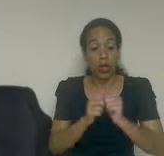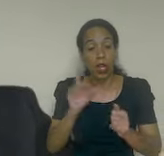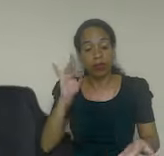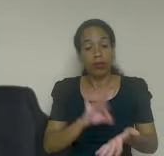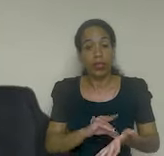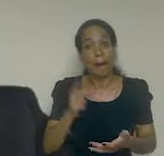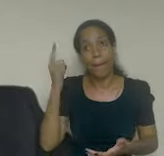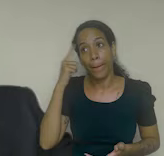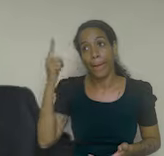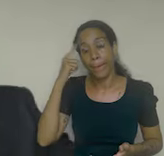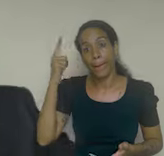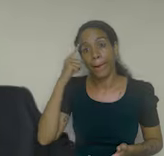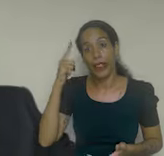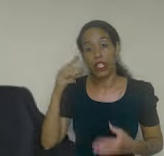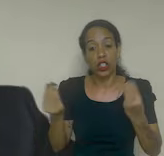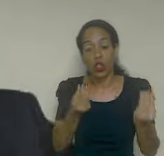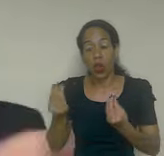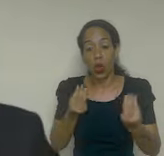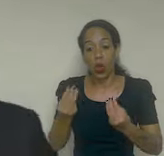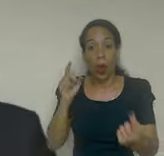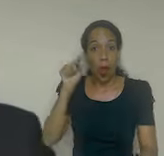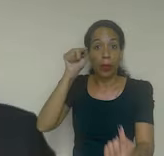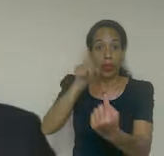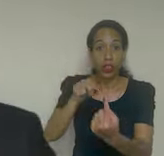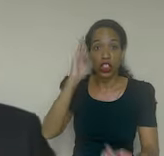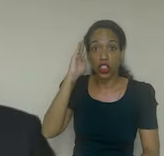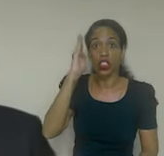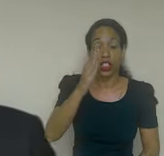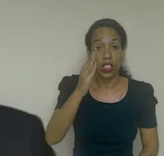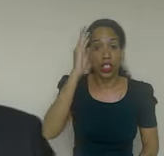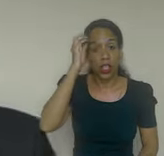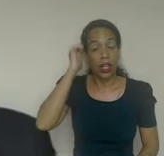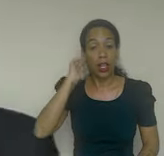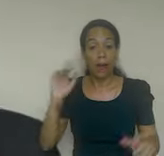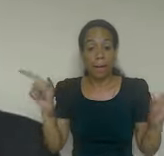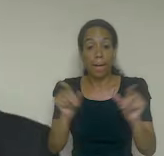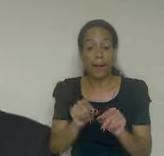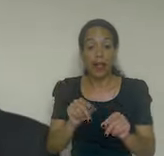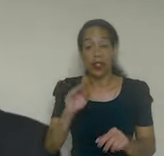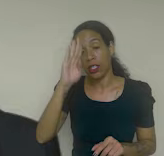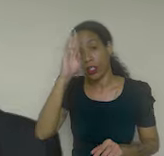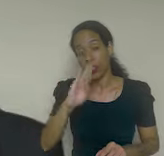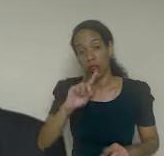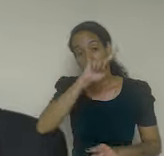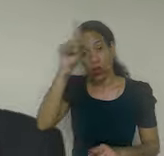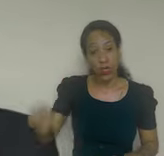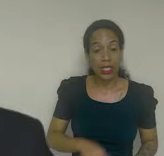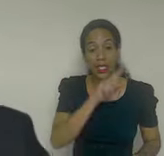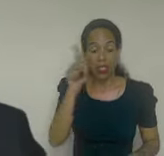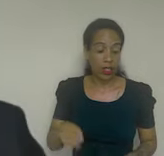justamente você pensar desse modo mais objetivo, mais direto, com menos quadraturas do círculo,